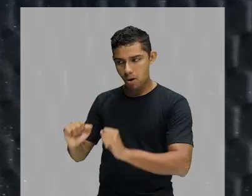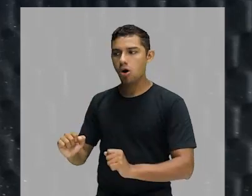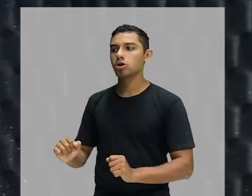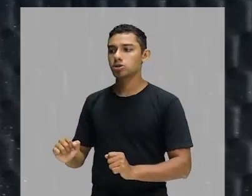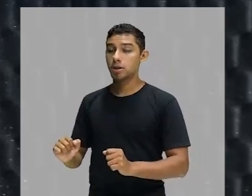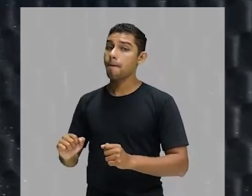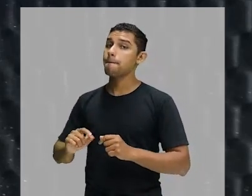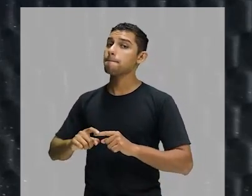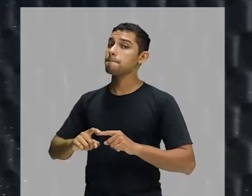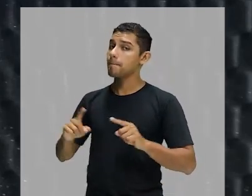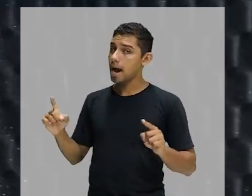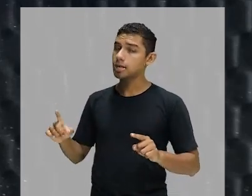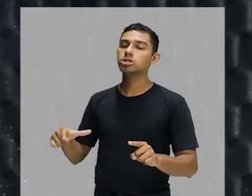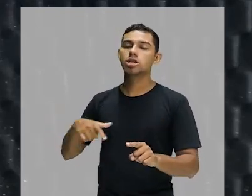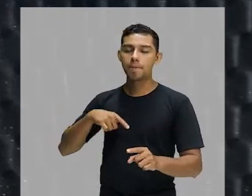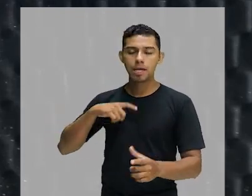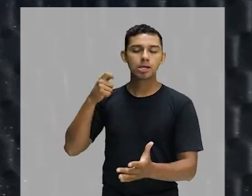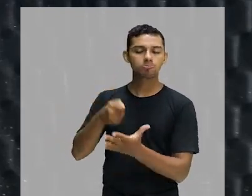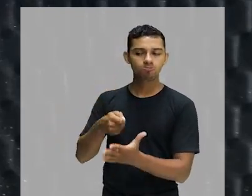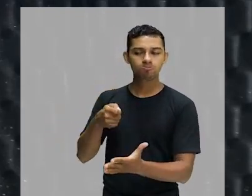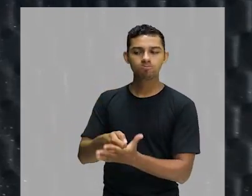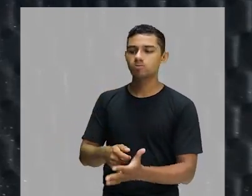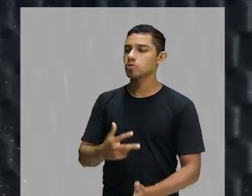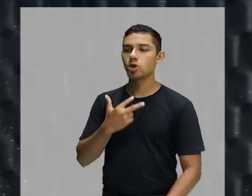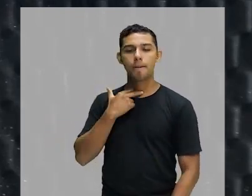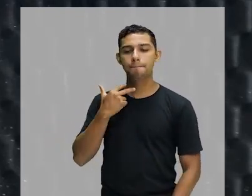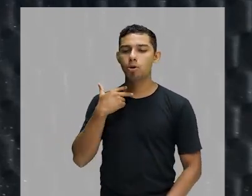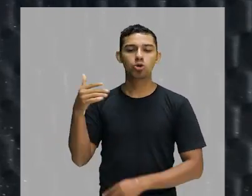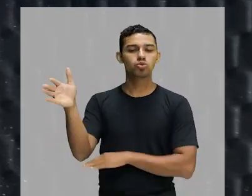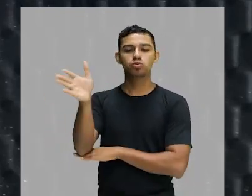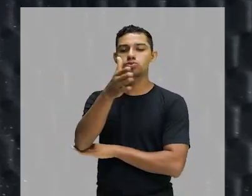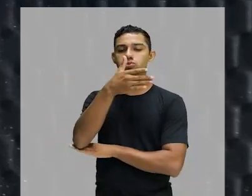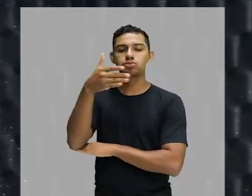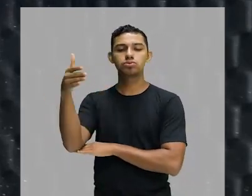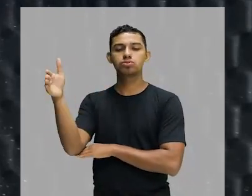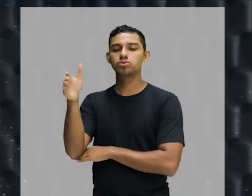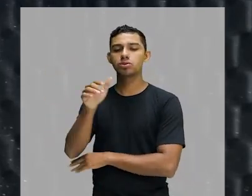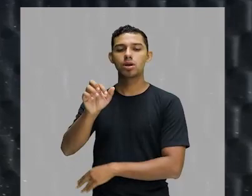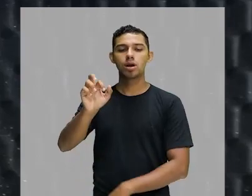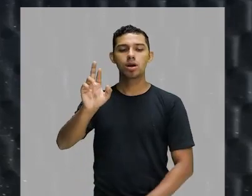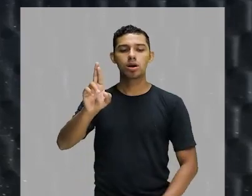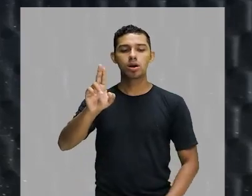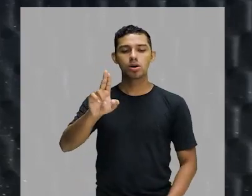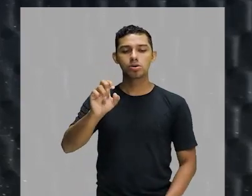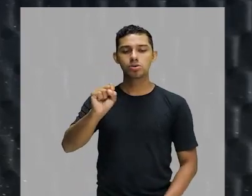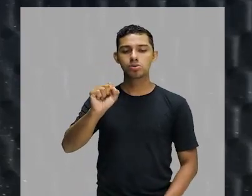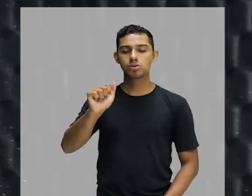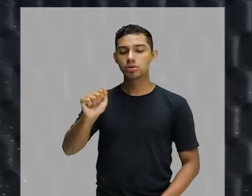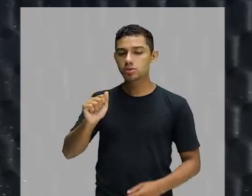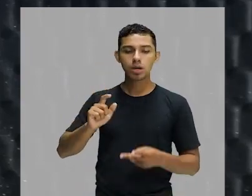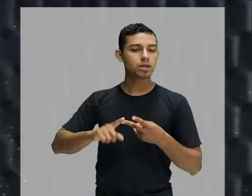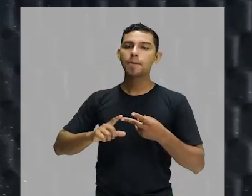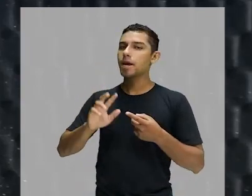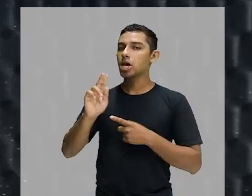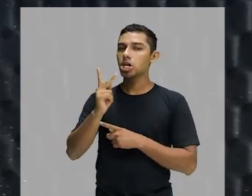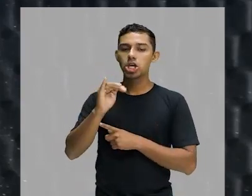Olimpíada. Porém, ainda tem essa punição na qual a bandeira da Rússia não pode ser hasteada e nem pode ser tocado o